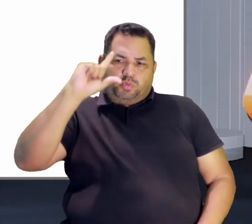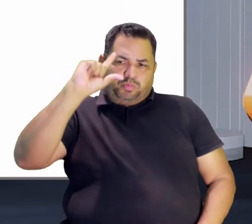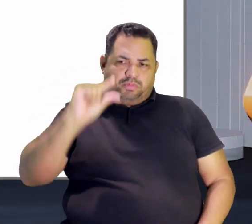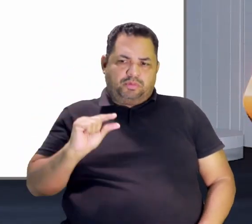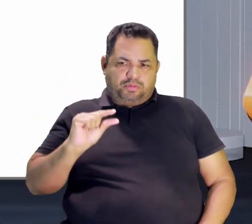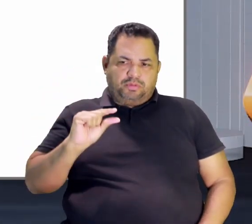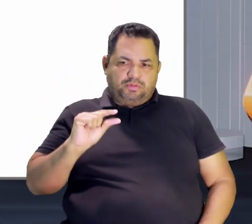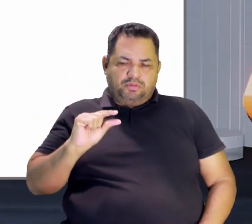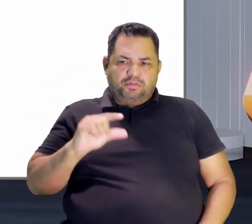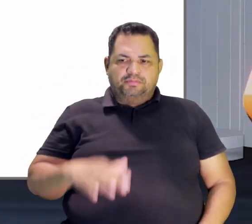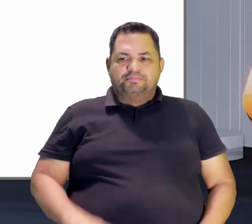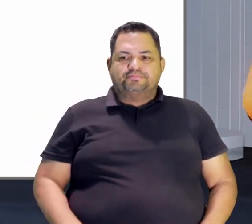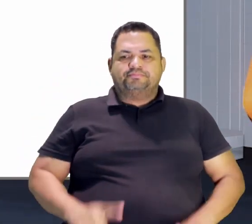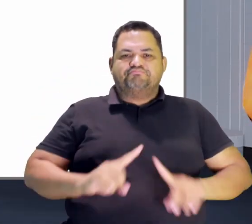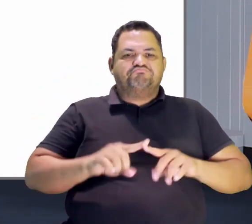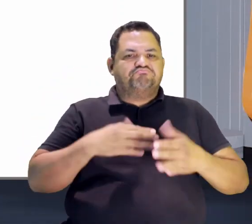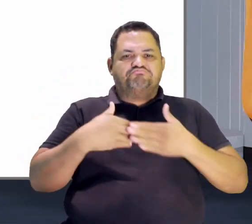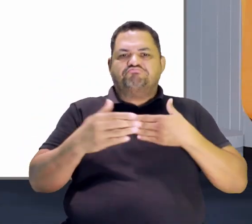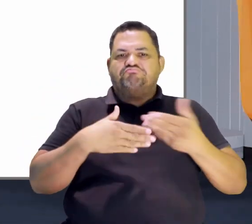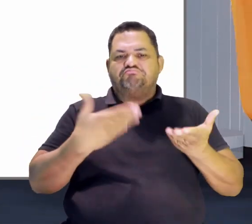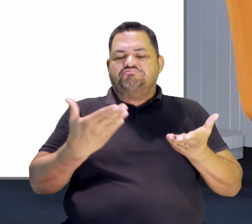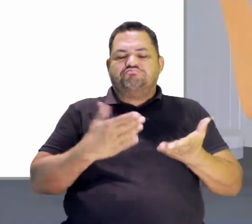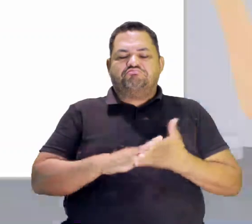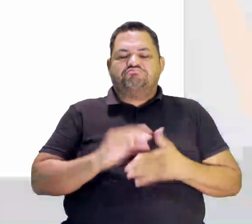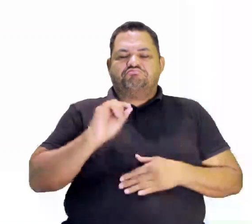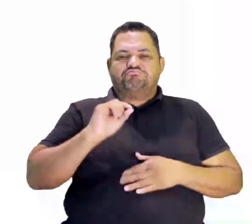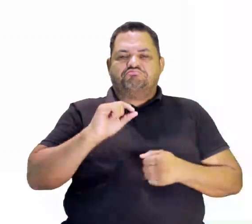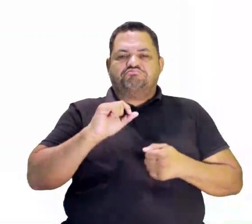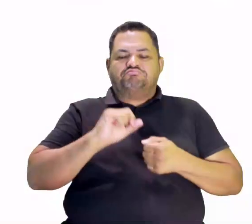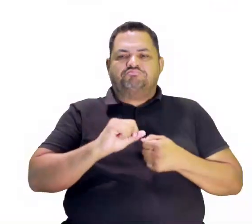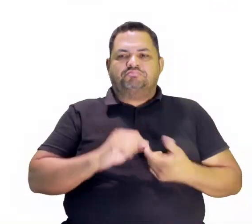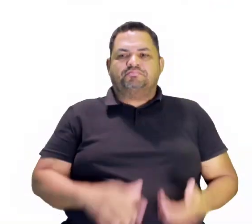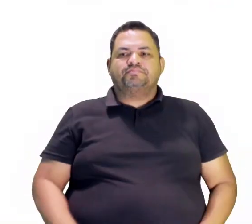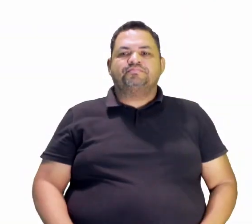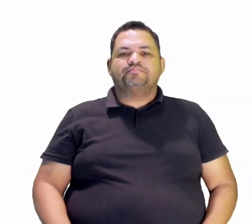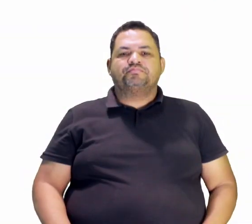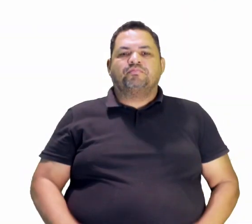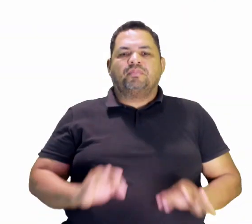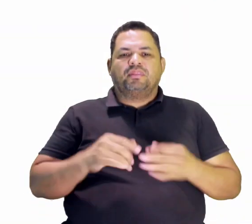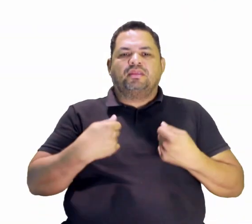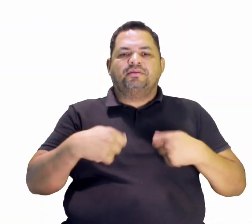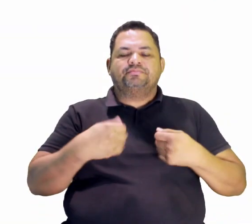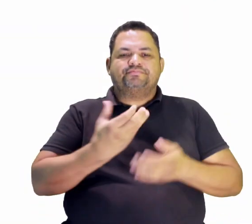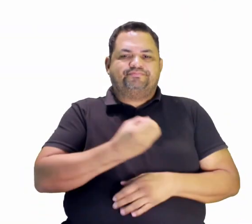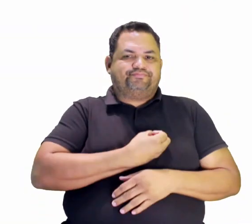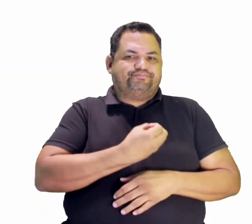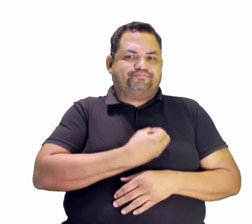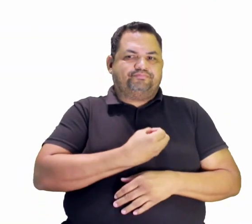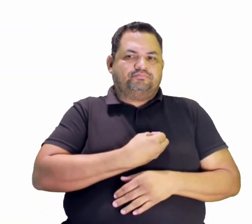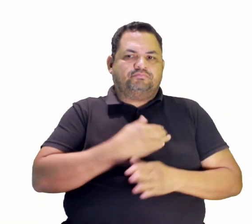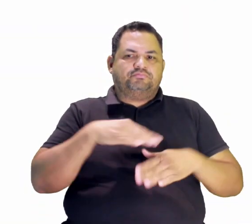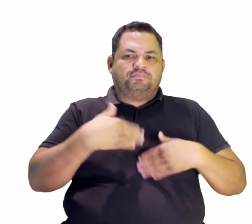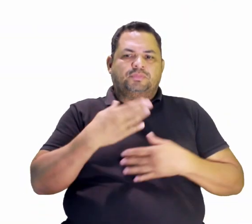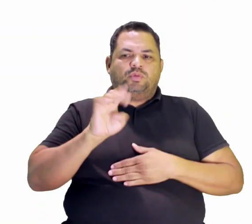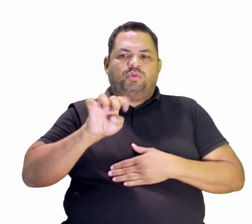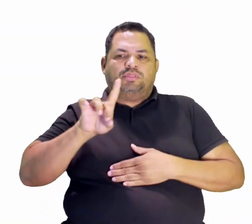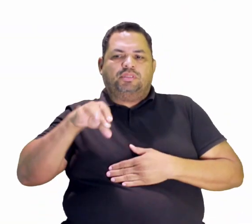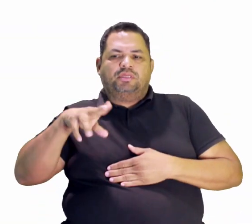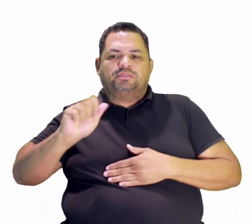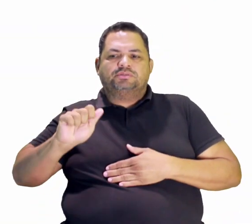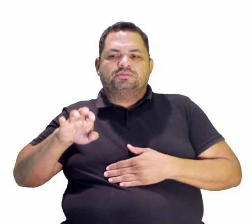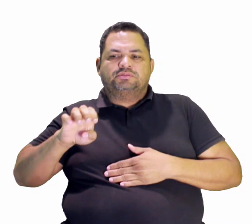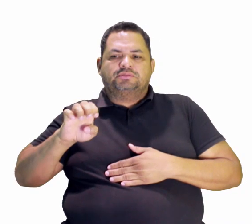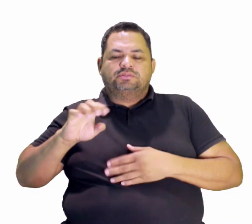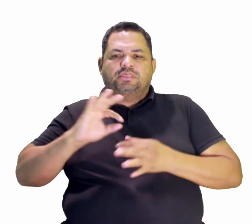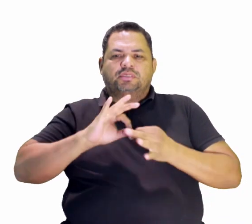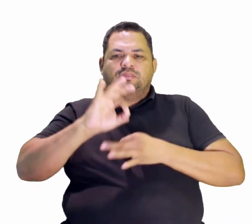minutos, mas não importa o que você está fazendo. Vamos lá então. Então, grandeza escalar precisa apenas de um número e da unidade medida, certo?